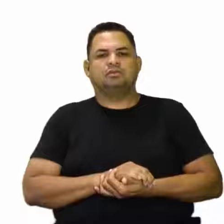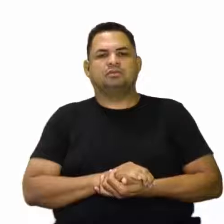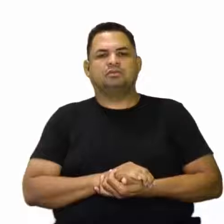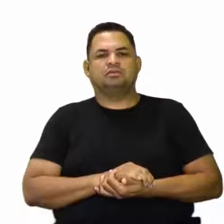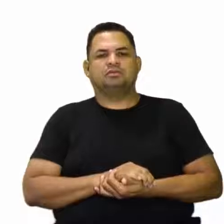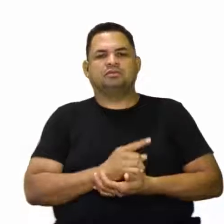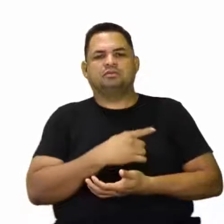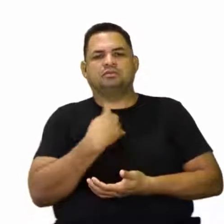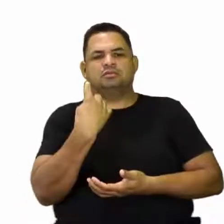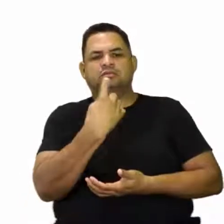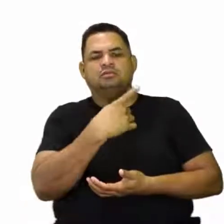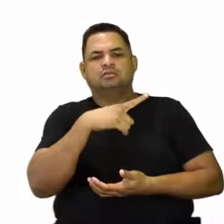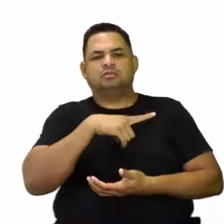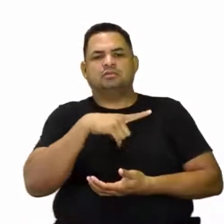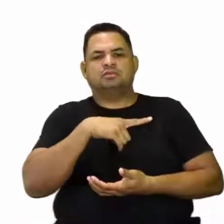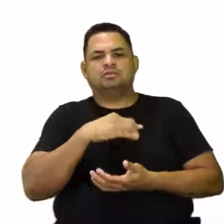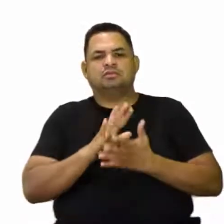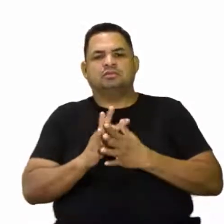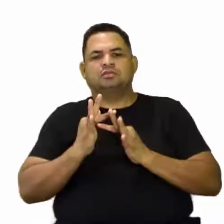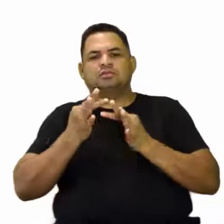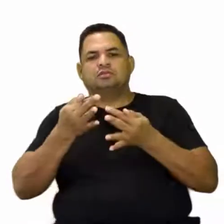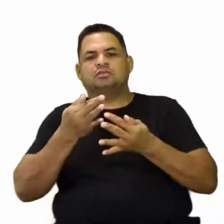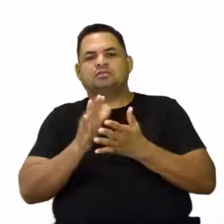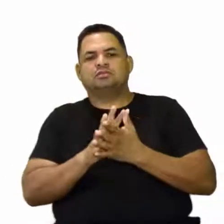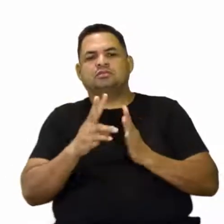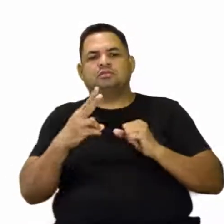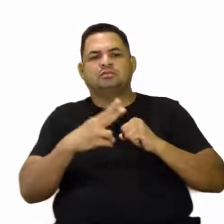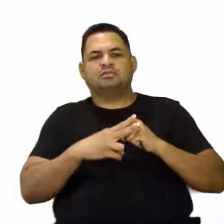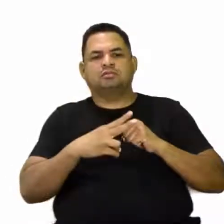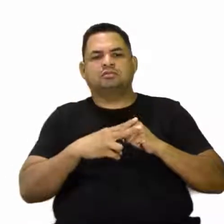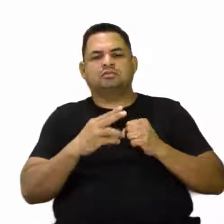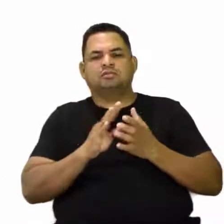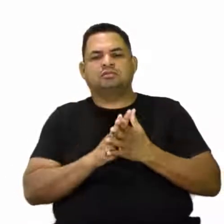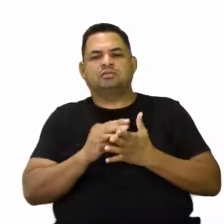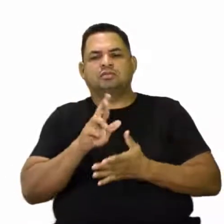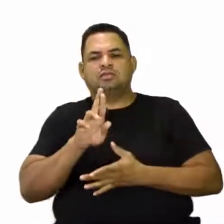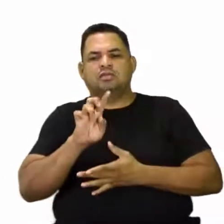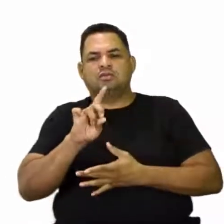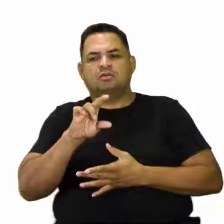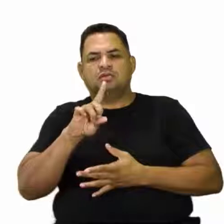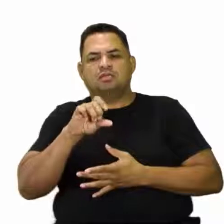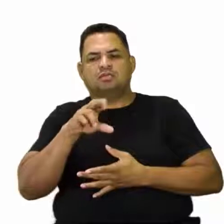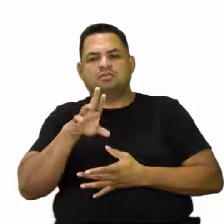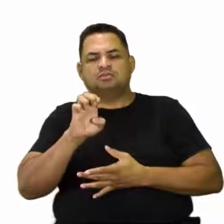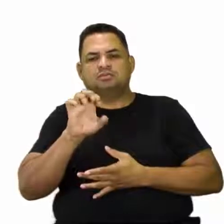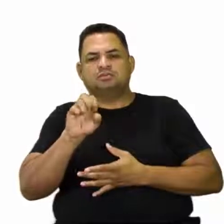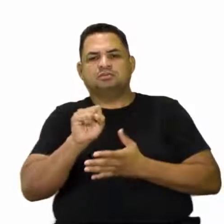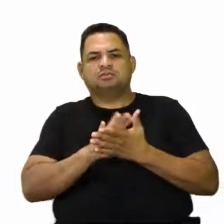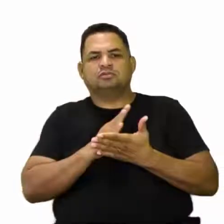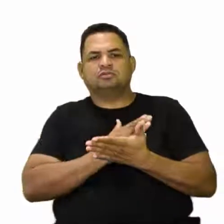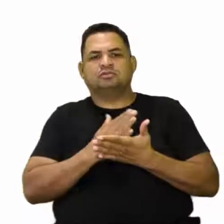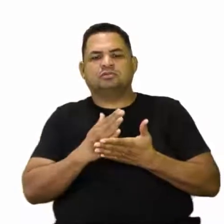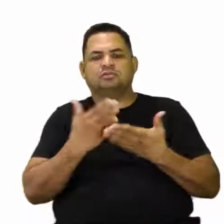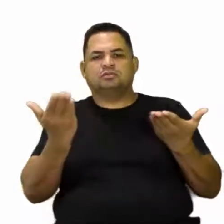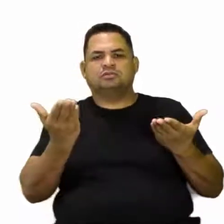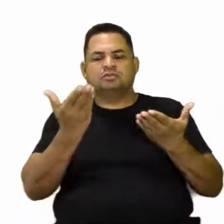E nós temos aí as terminações para os verbos regulares. Como a gente viu lá no